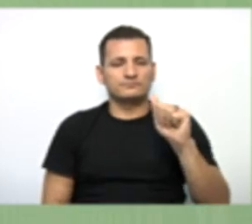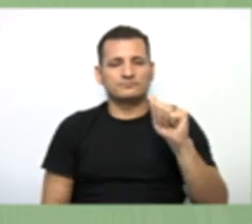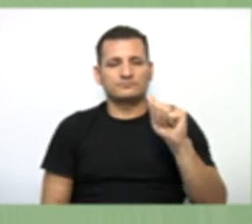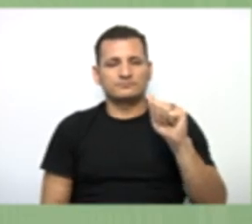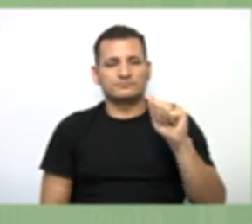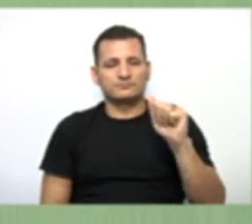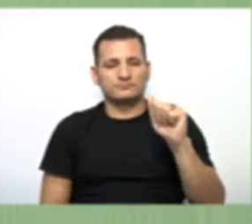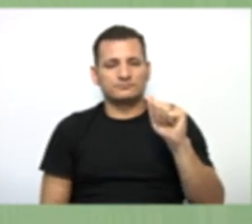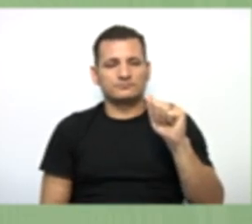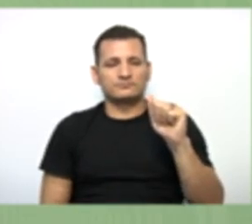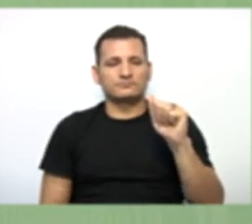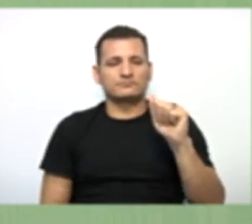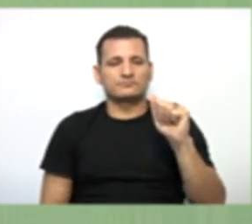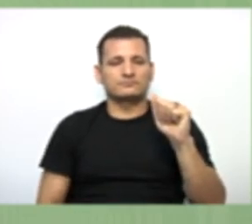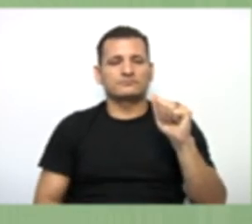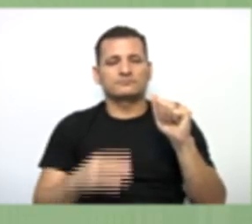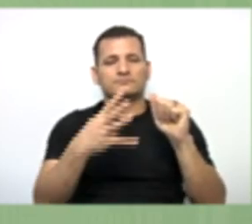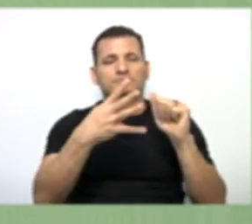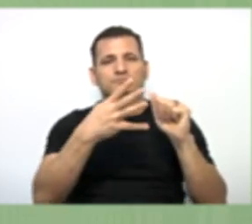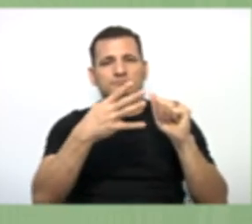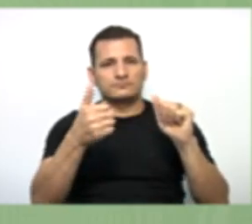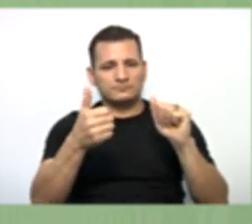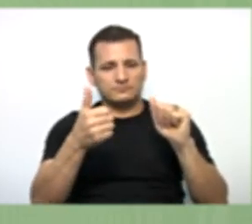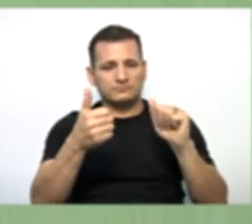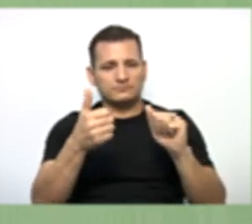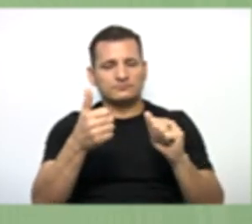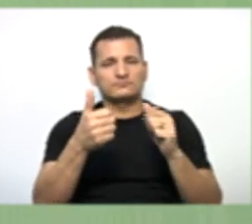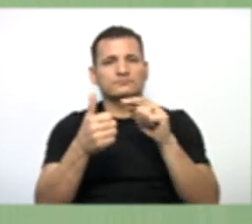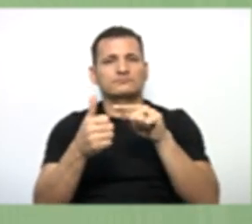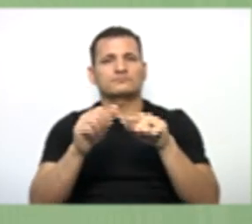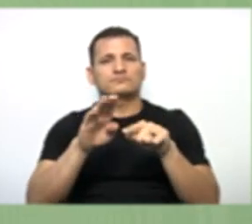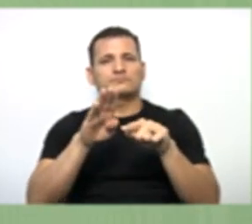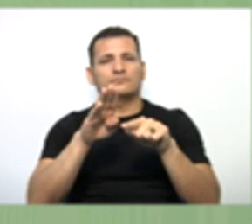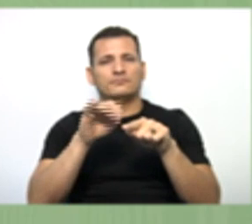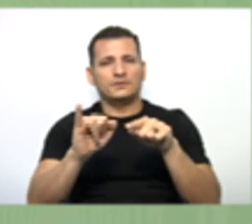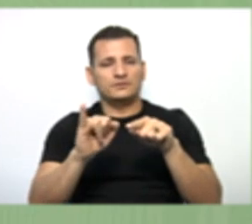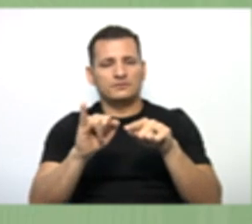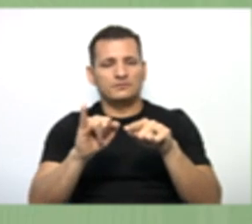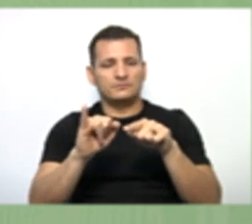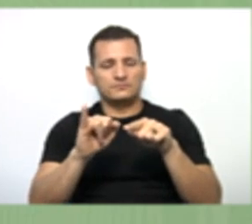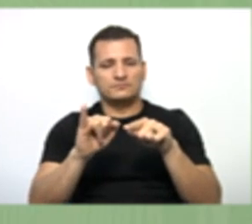código hexadecimal 41, esse código binário